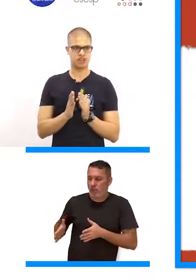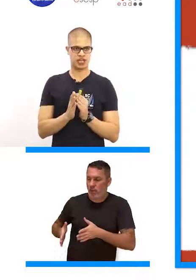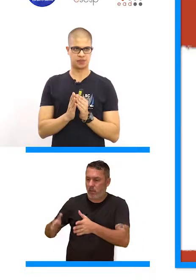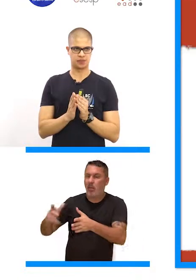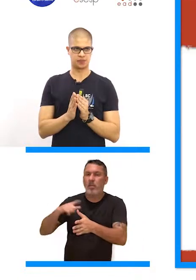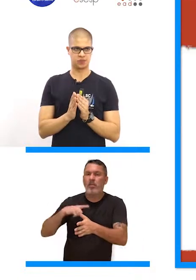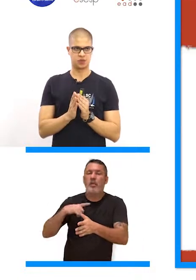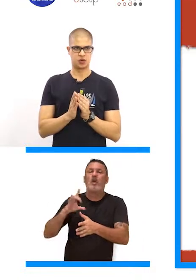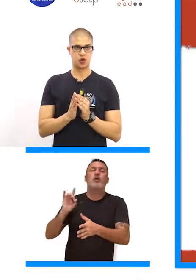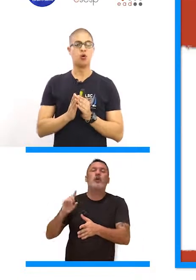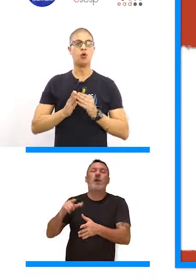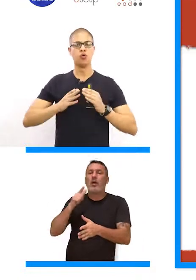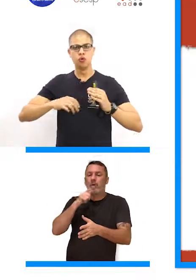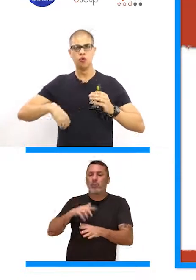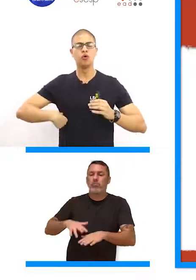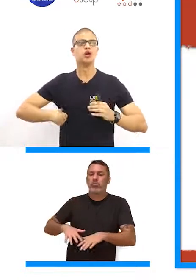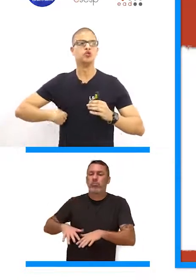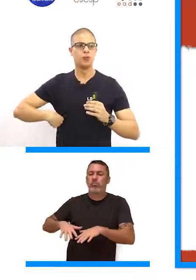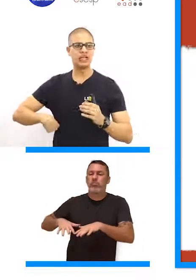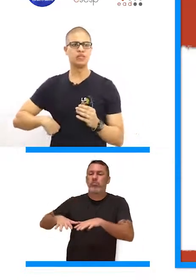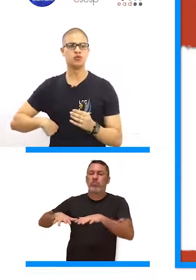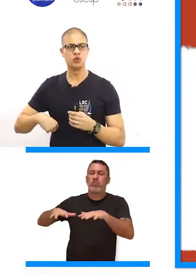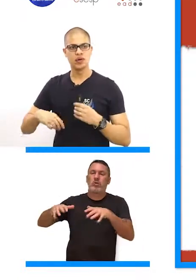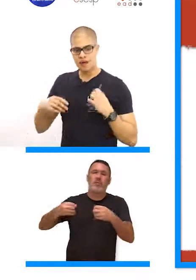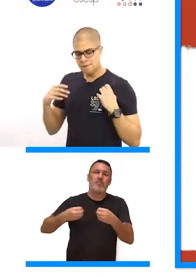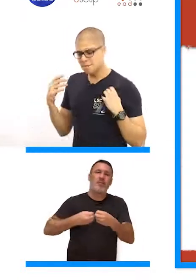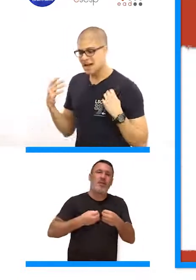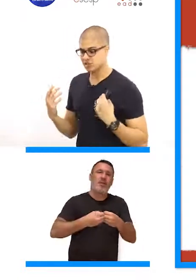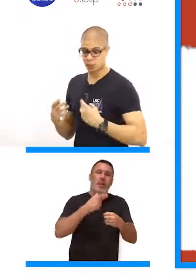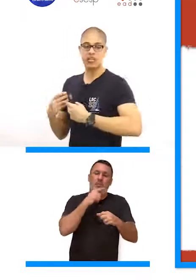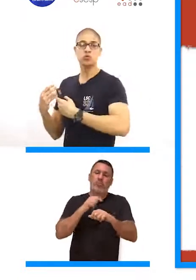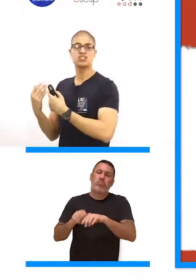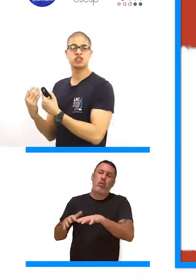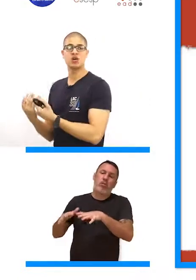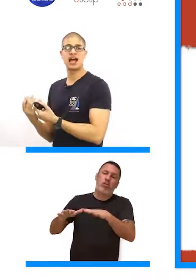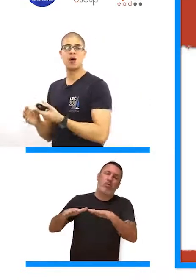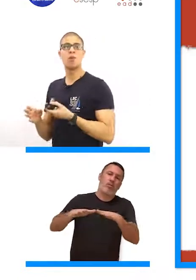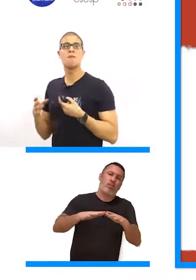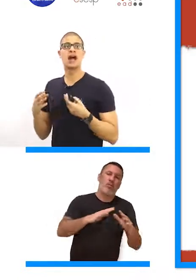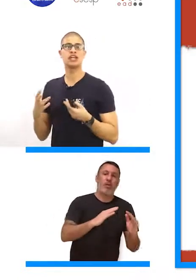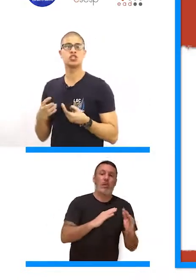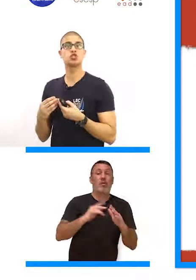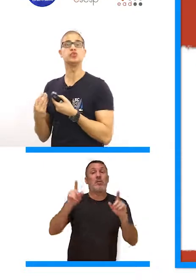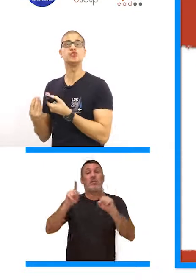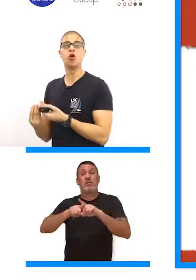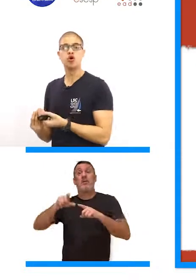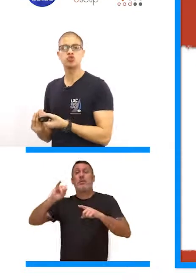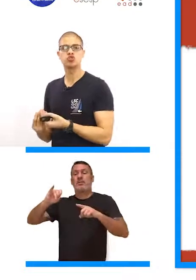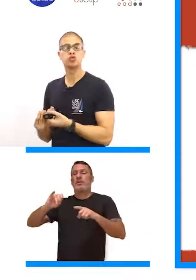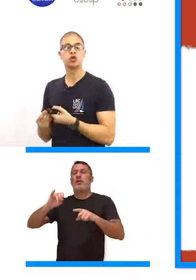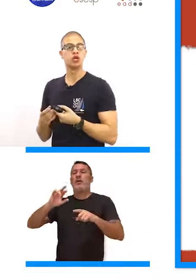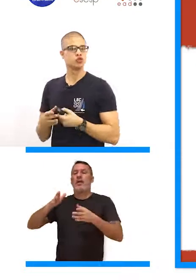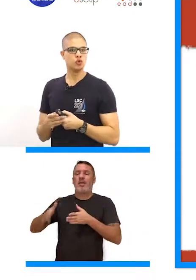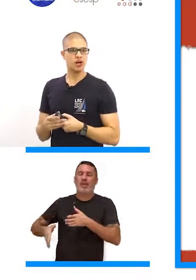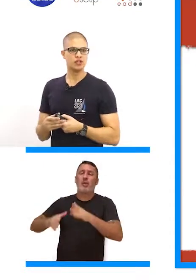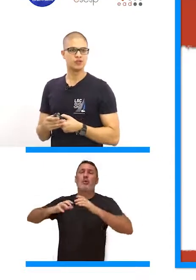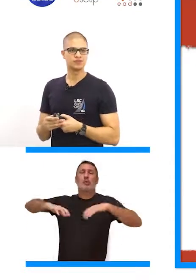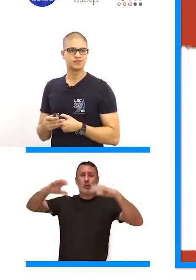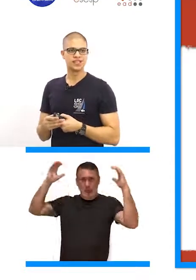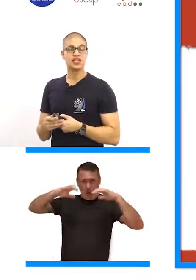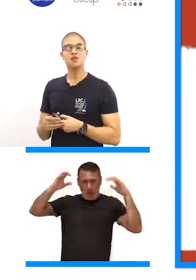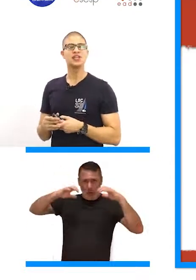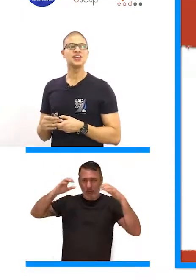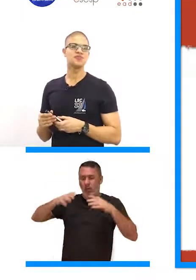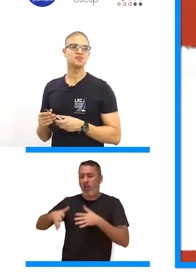por exemplo, ou no período estacional mais chuvoso do